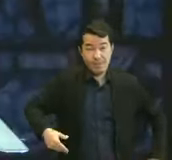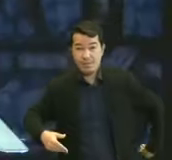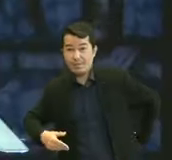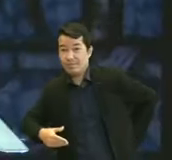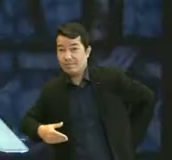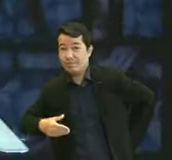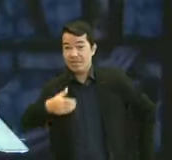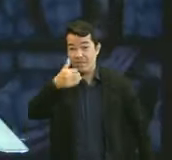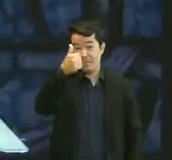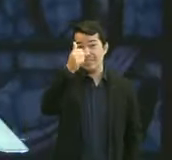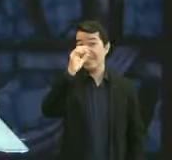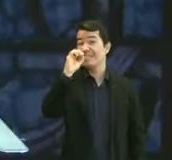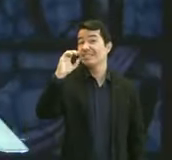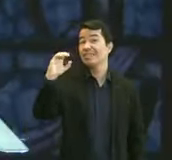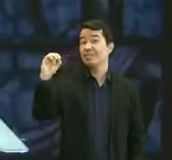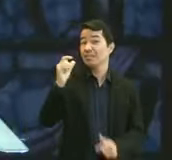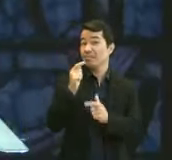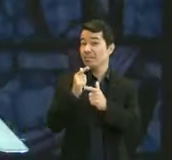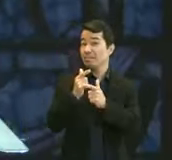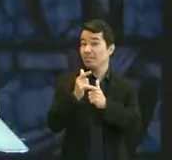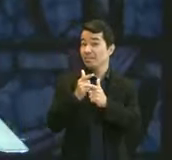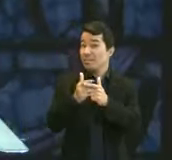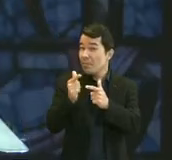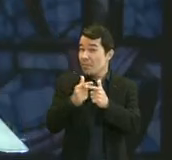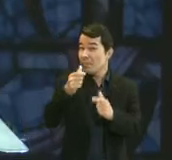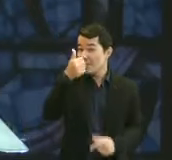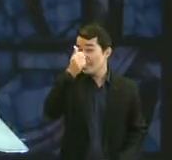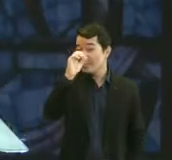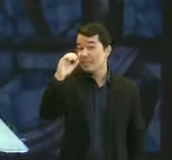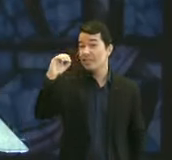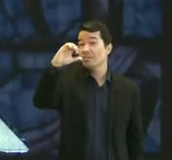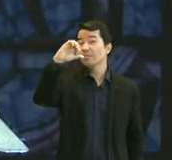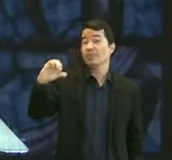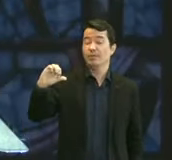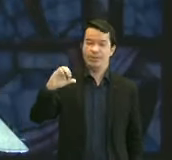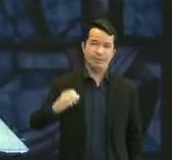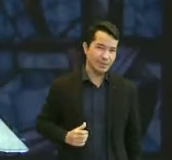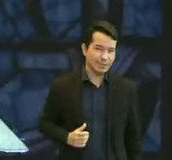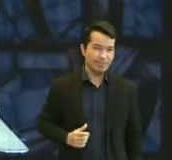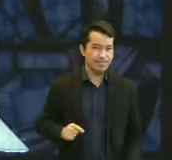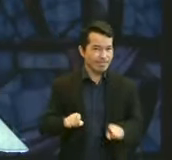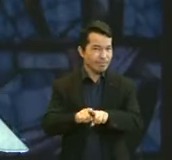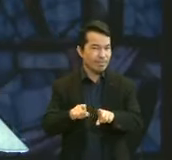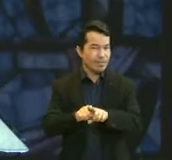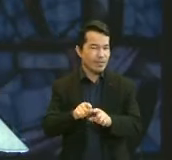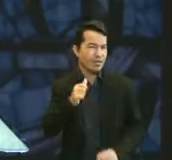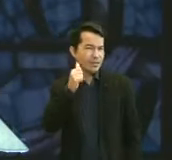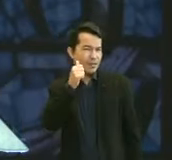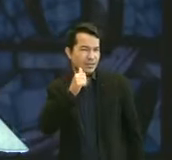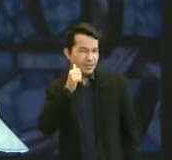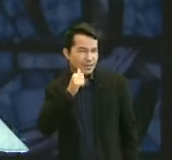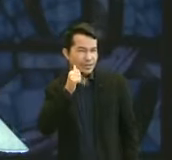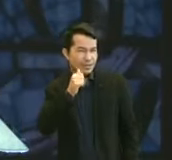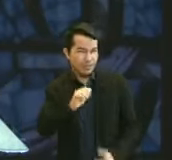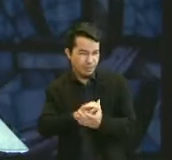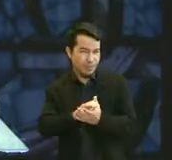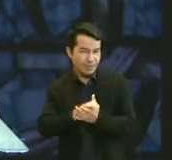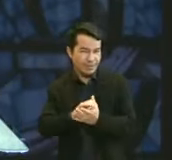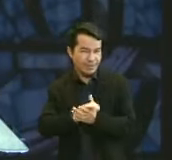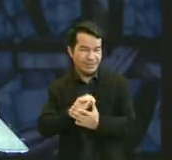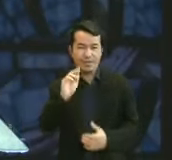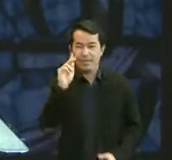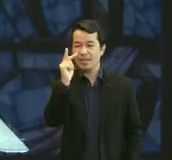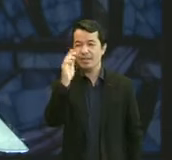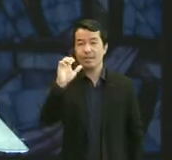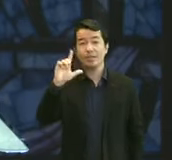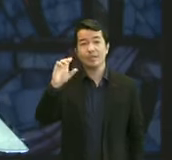o vídeo dele falando, da Elô contando, Deus responde orações, aleluia. Depois, na hora